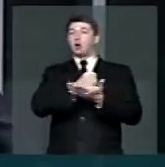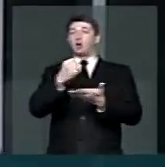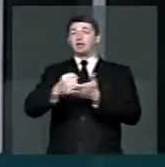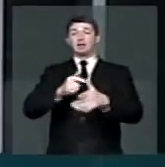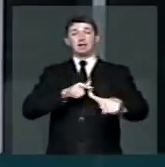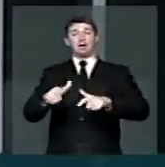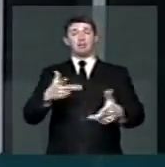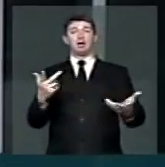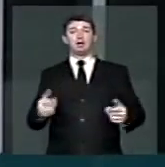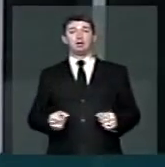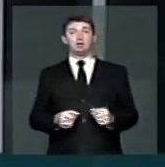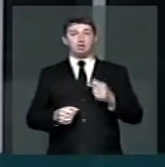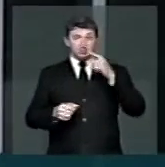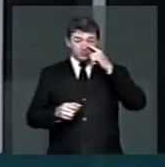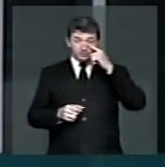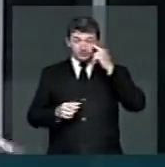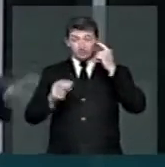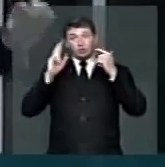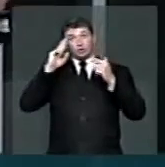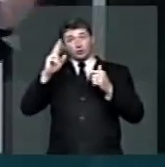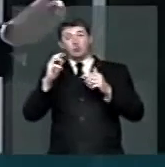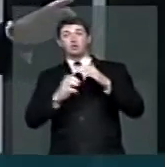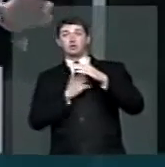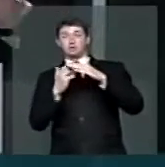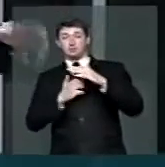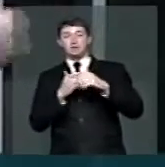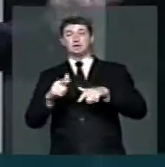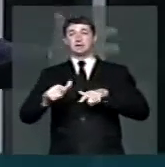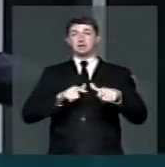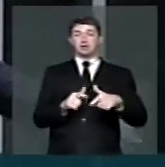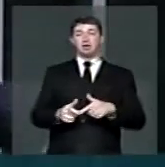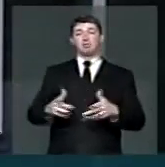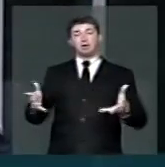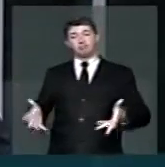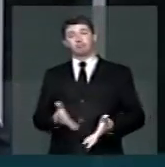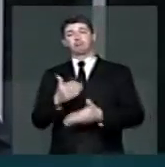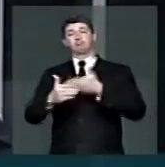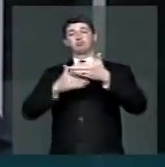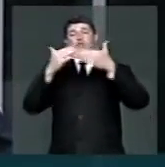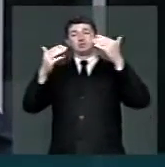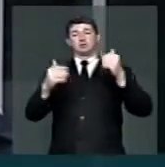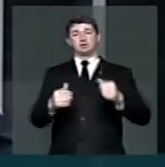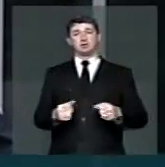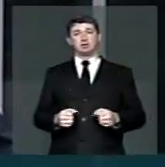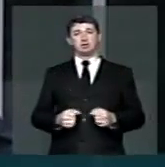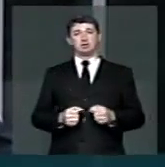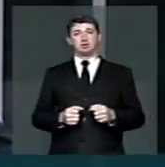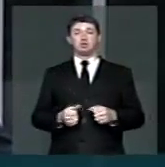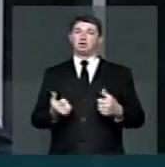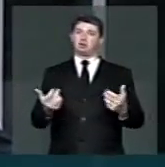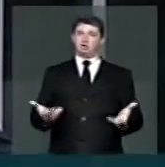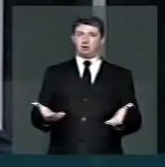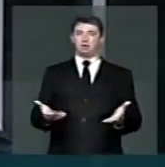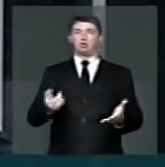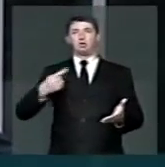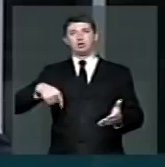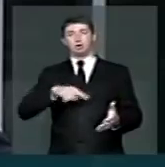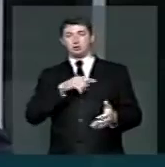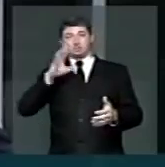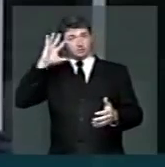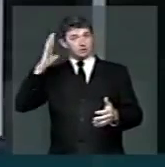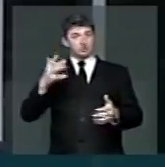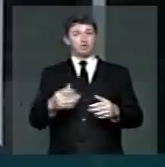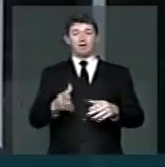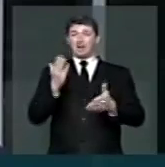nosso país, que são as pessoas que trabalham para fomentar o emprego no nosso país. Então temos que corrigir